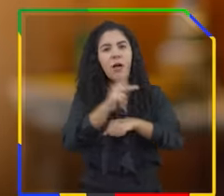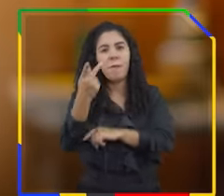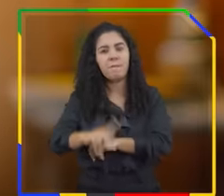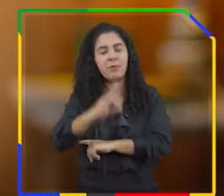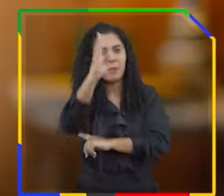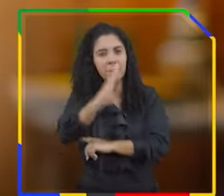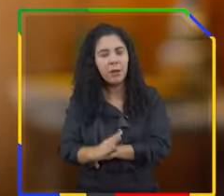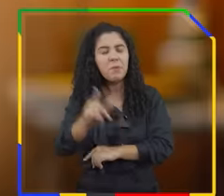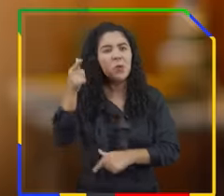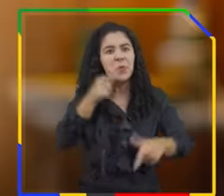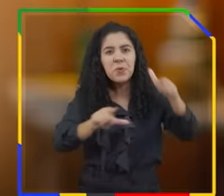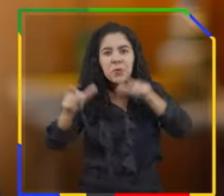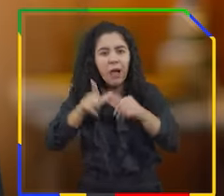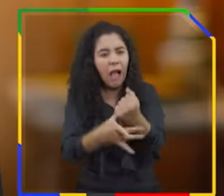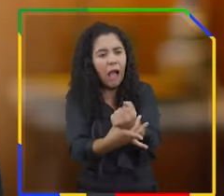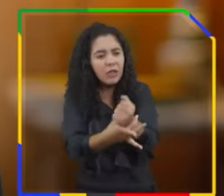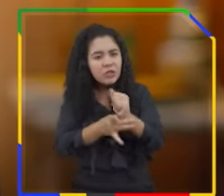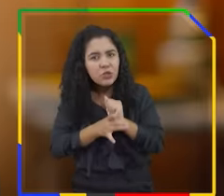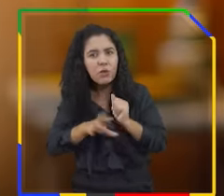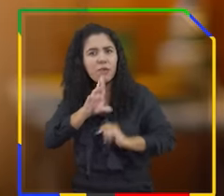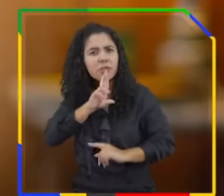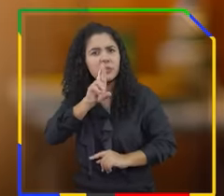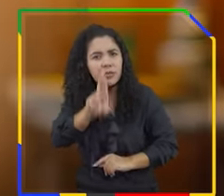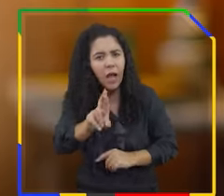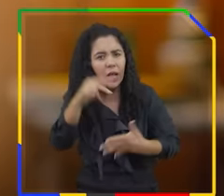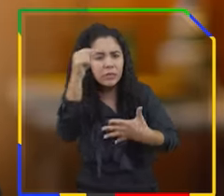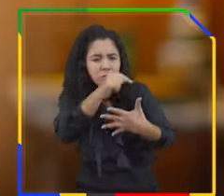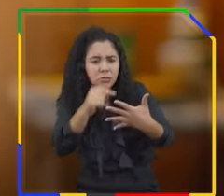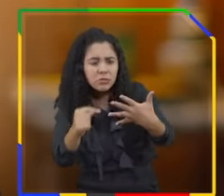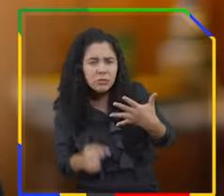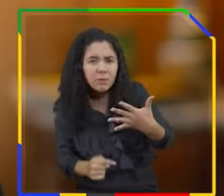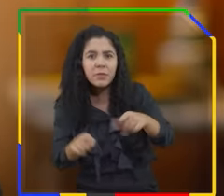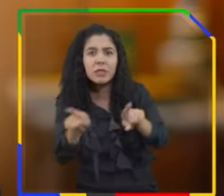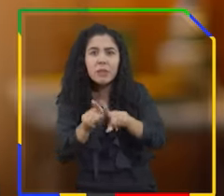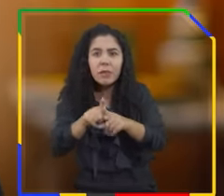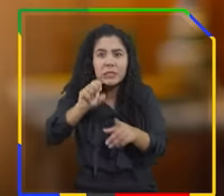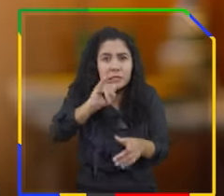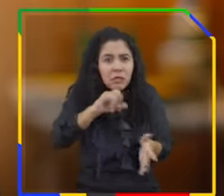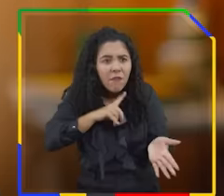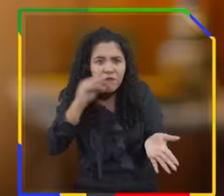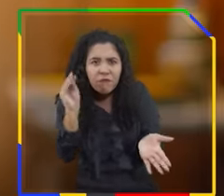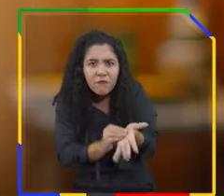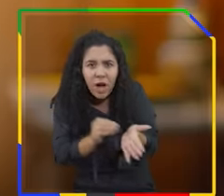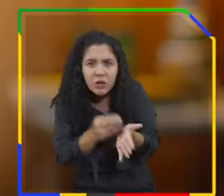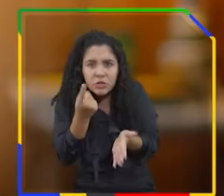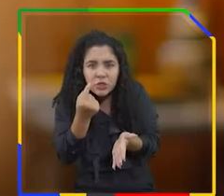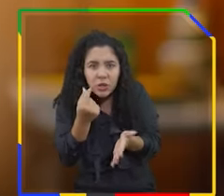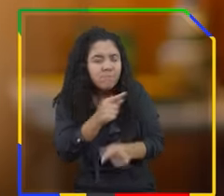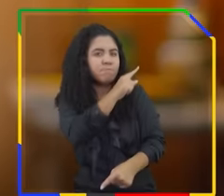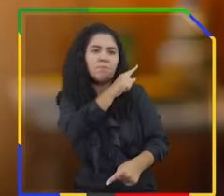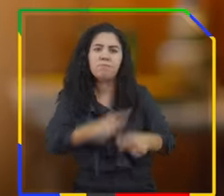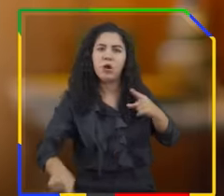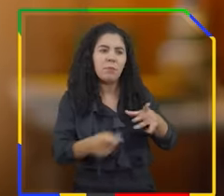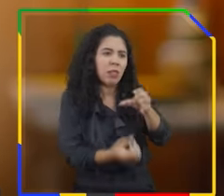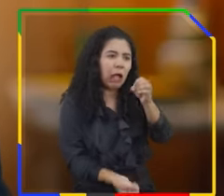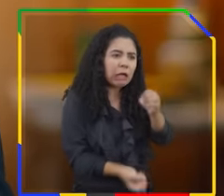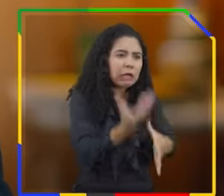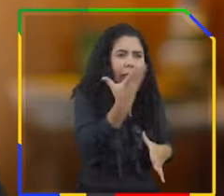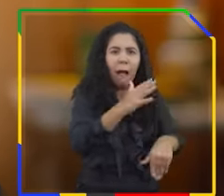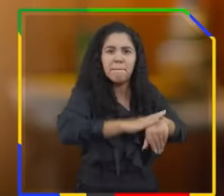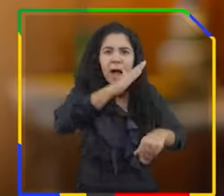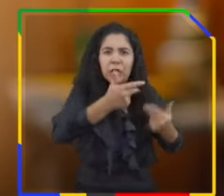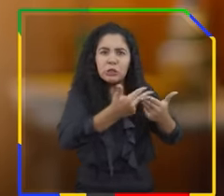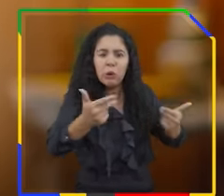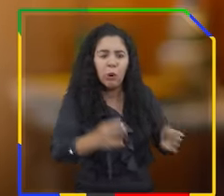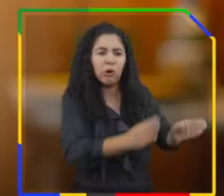Para garantir os resultados que esperamos, em caso de déficit primário, ficará proibida a criação, ampliação